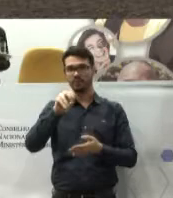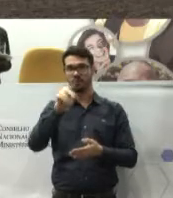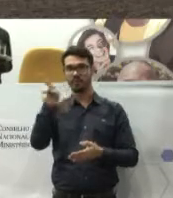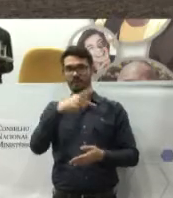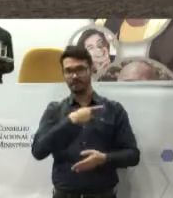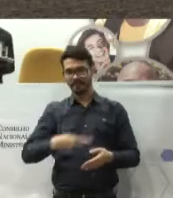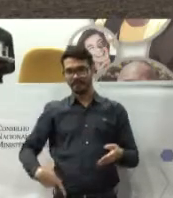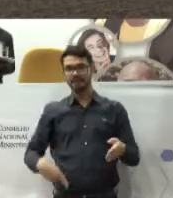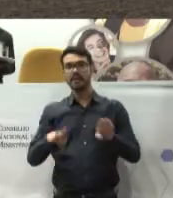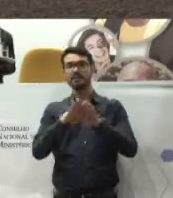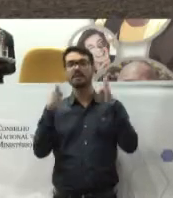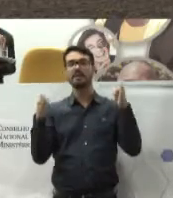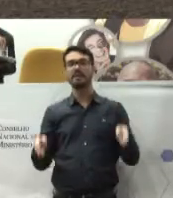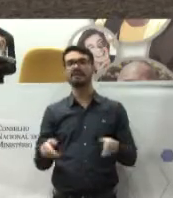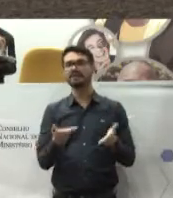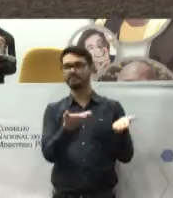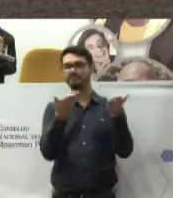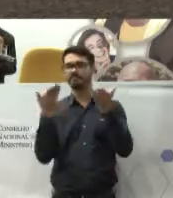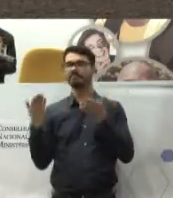presidirá a mesa.